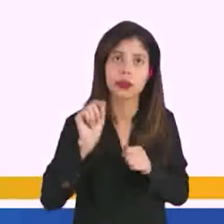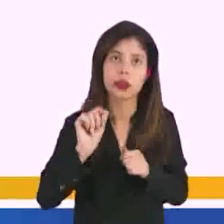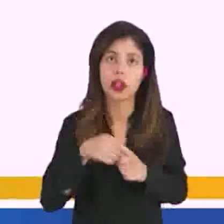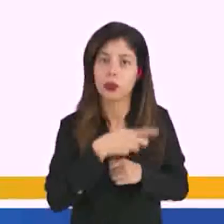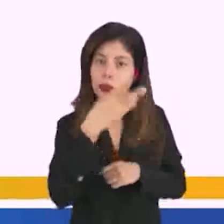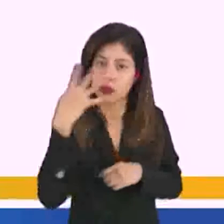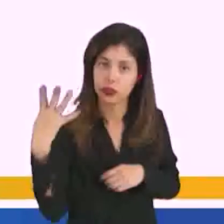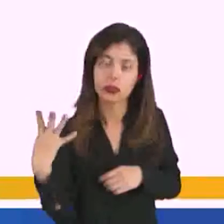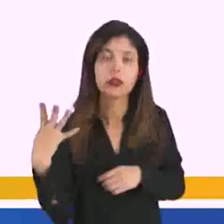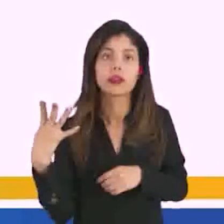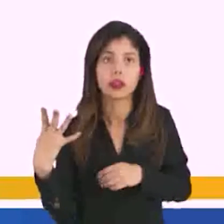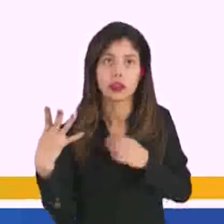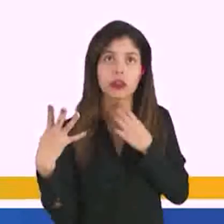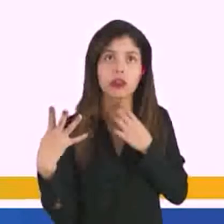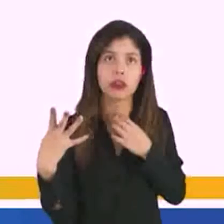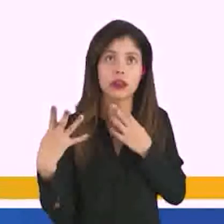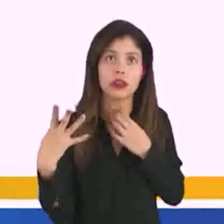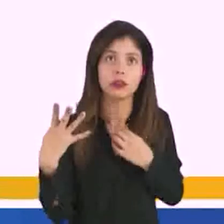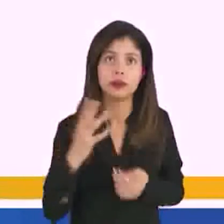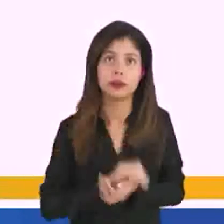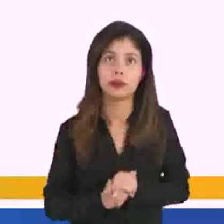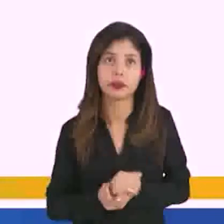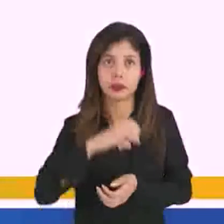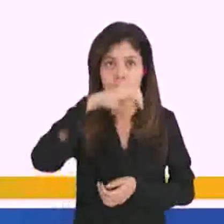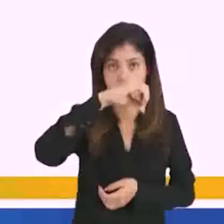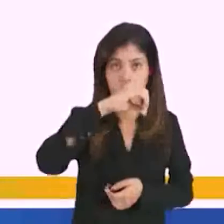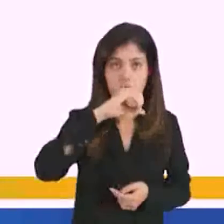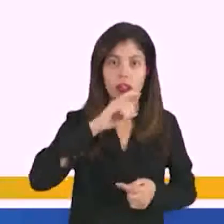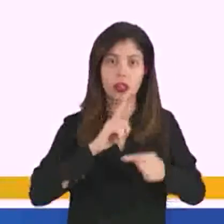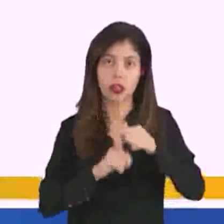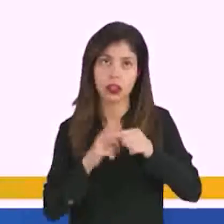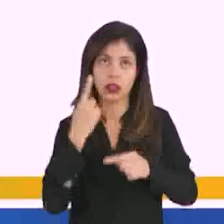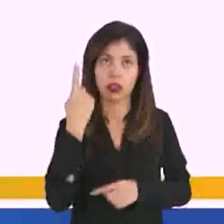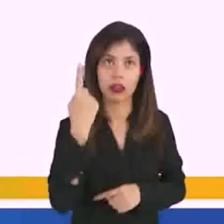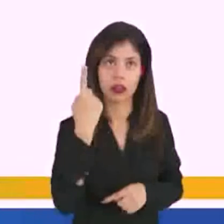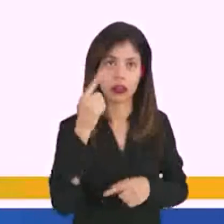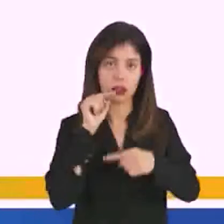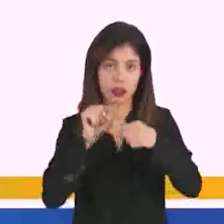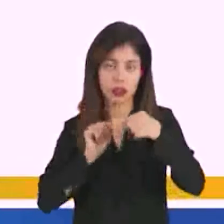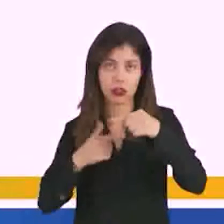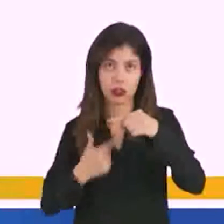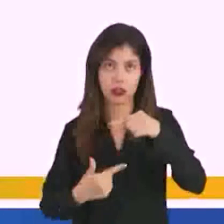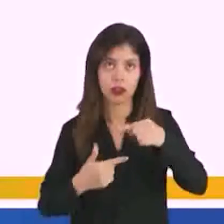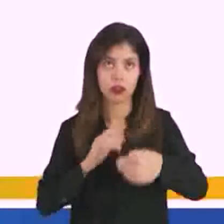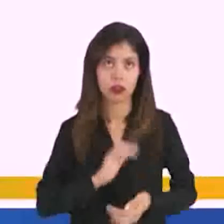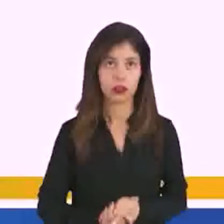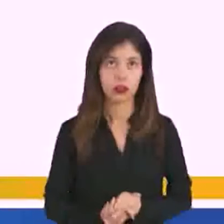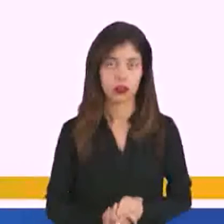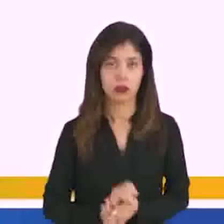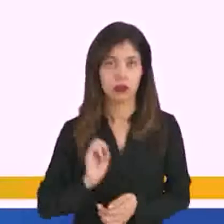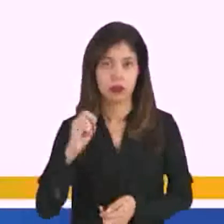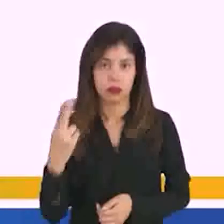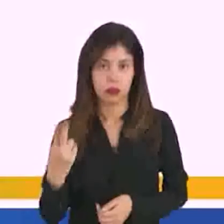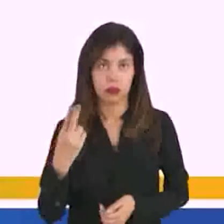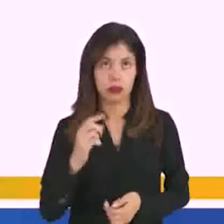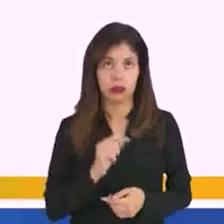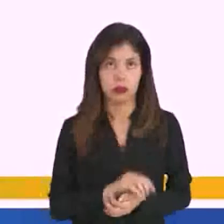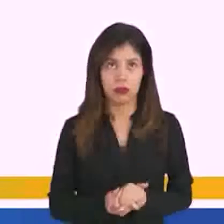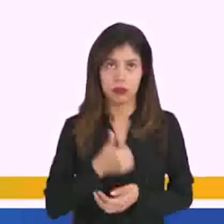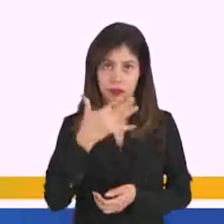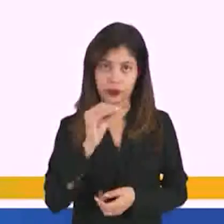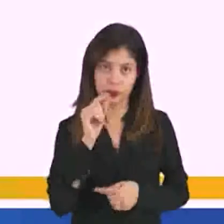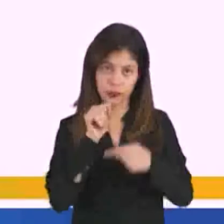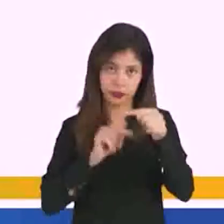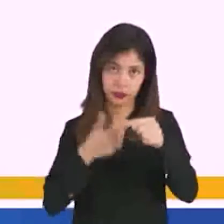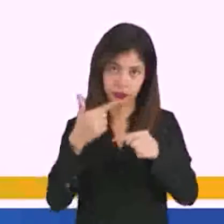a quantidade de valores dessa amostra, que é 9, mais 1 dividido para 2. Ou seja, 9 mais 1 é